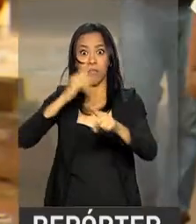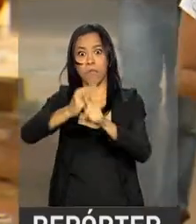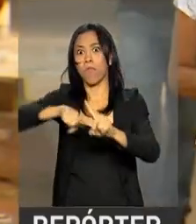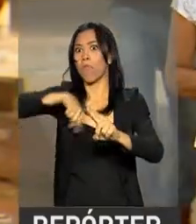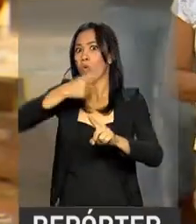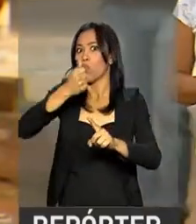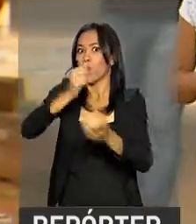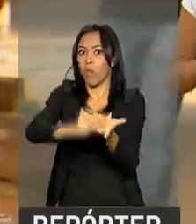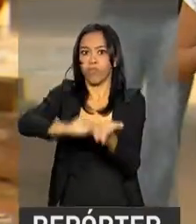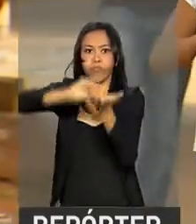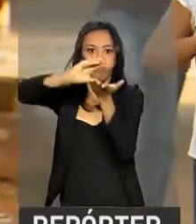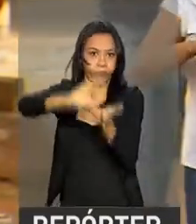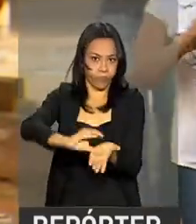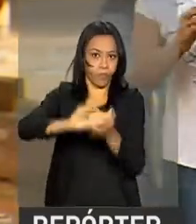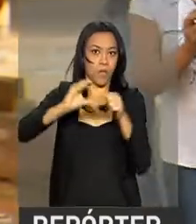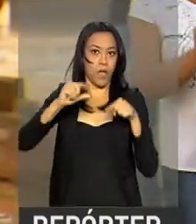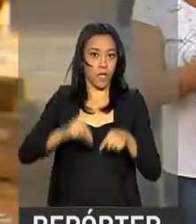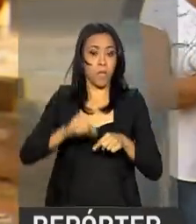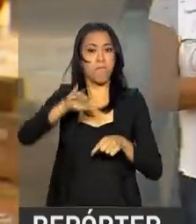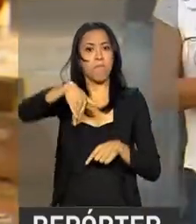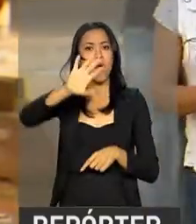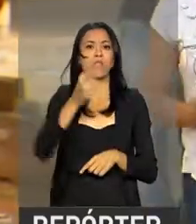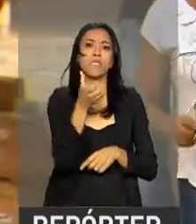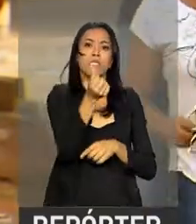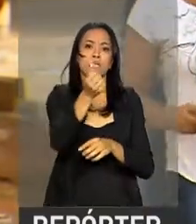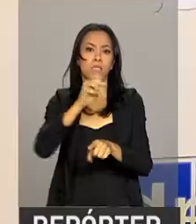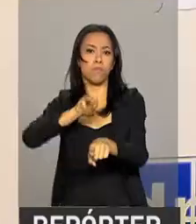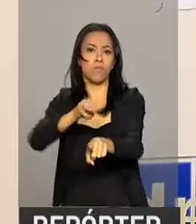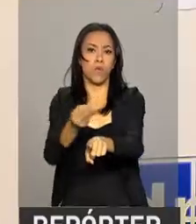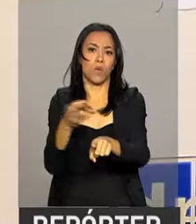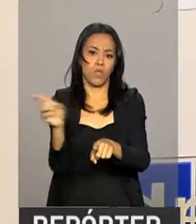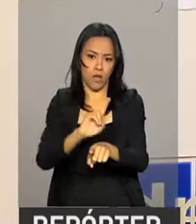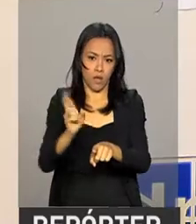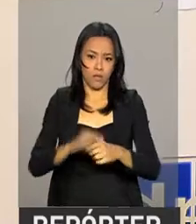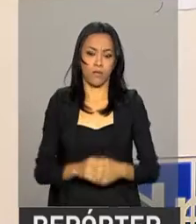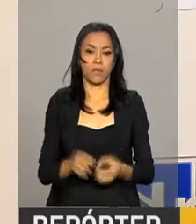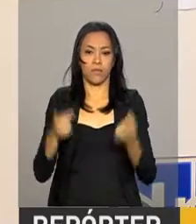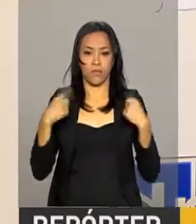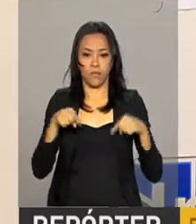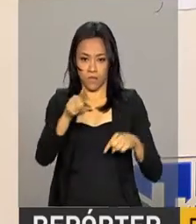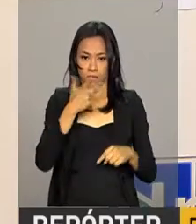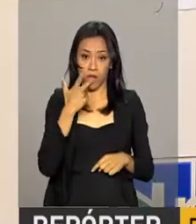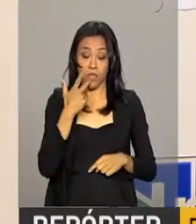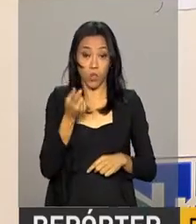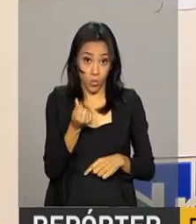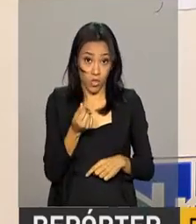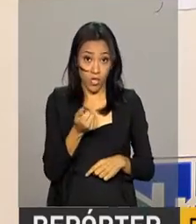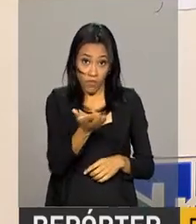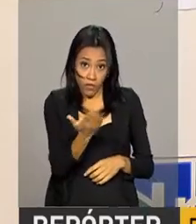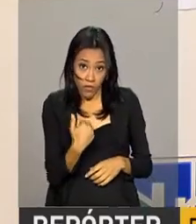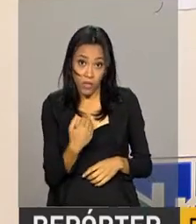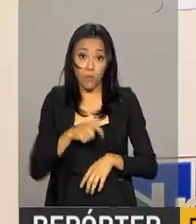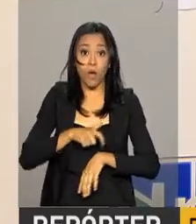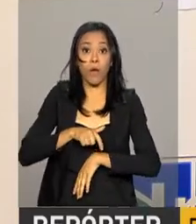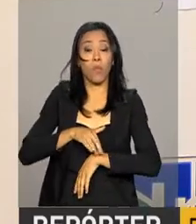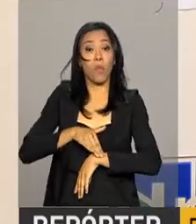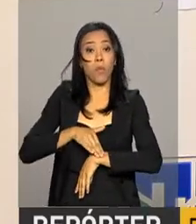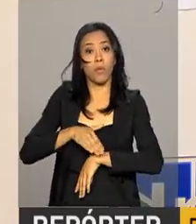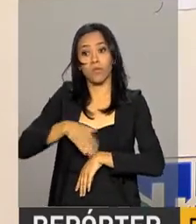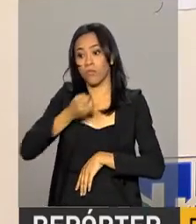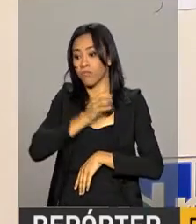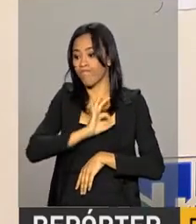repasse. Nesta parcela, receberá mais de 6 milhões de reais. Esse recurso vem num momento muito importante aqui para a nossa comunidade, vai nos